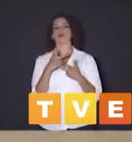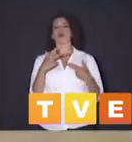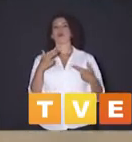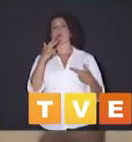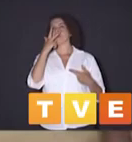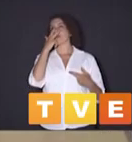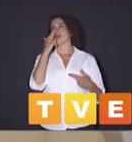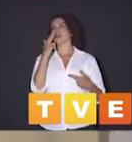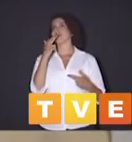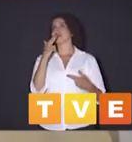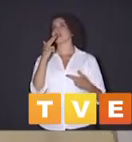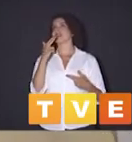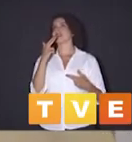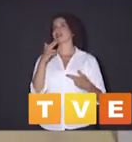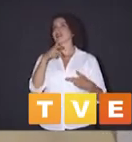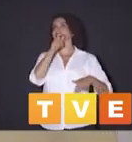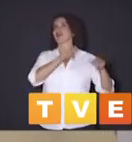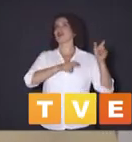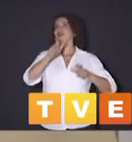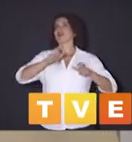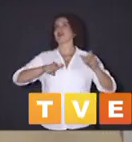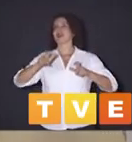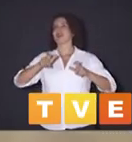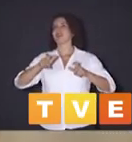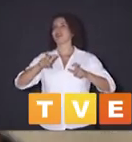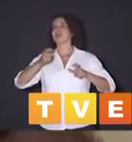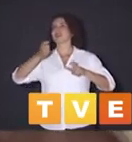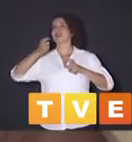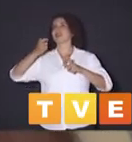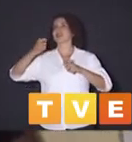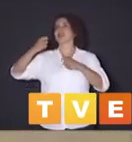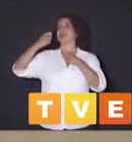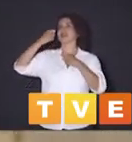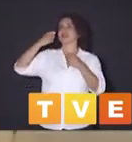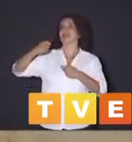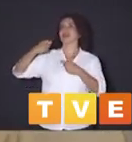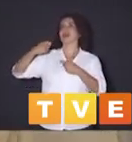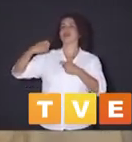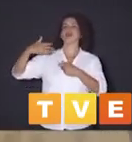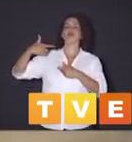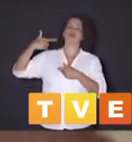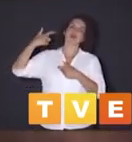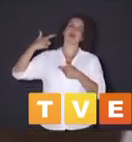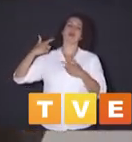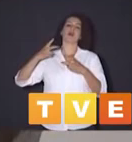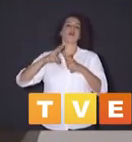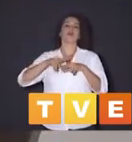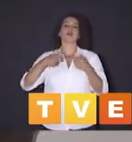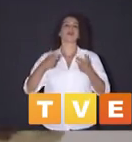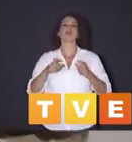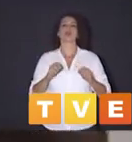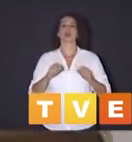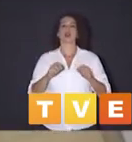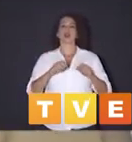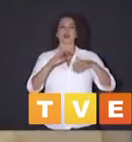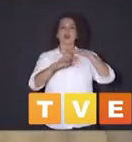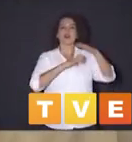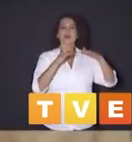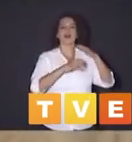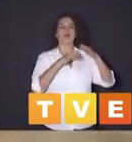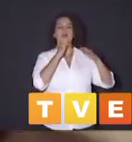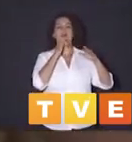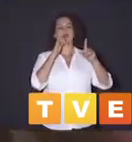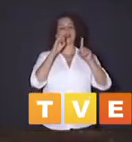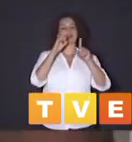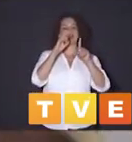da raça humana na minha leitura porque são uma verdadeira corrida das grandes corporações google